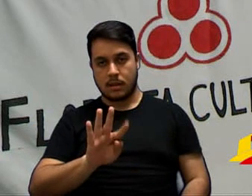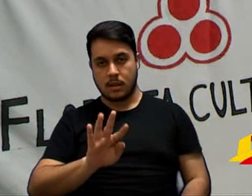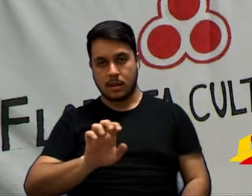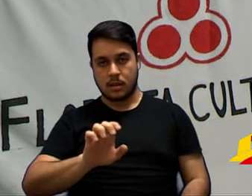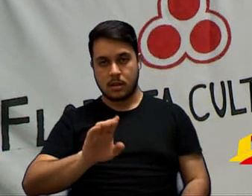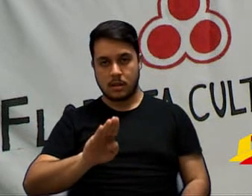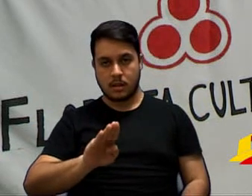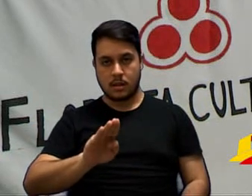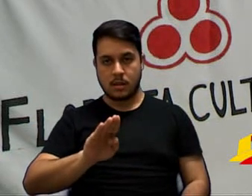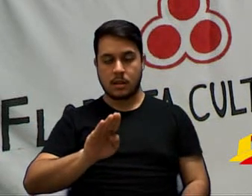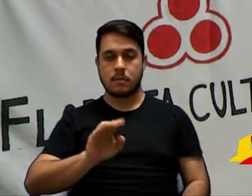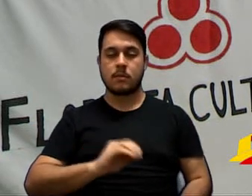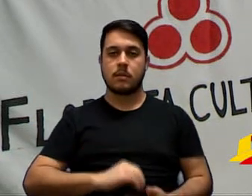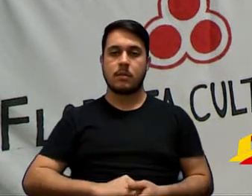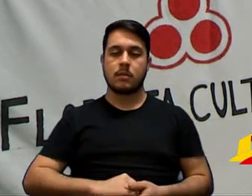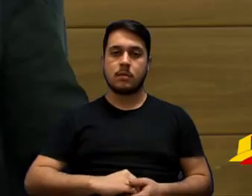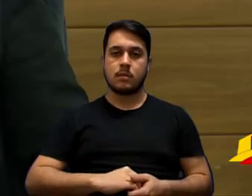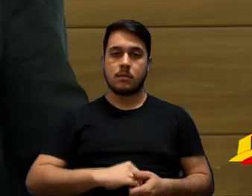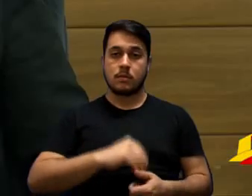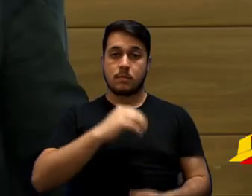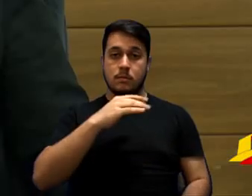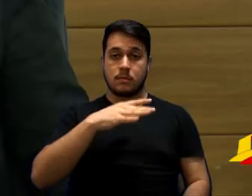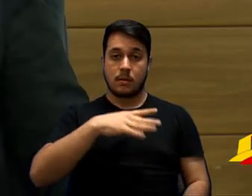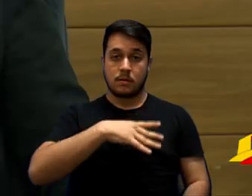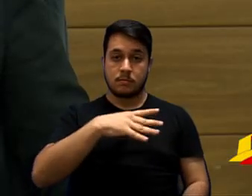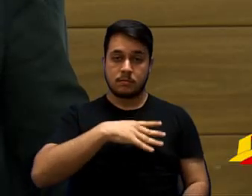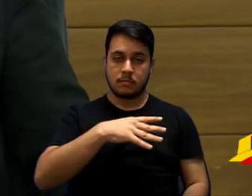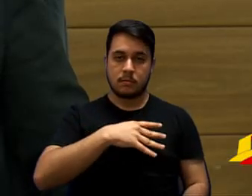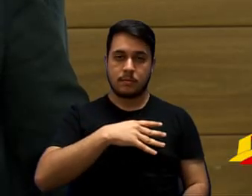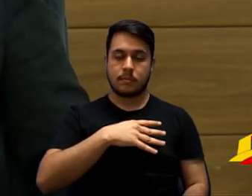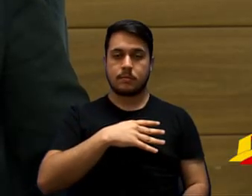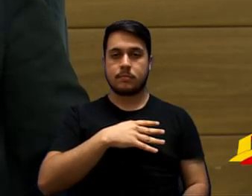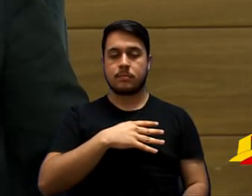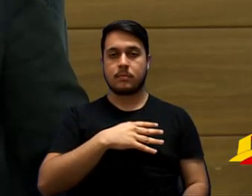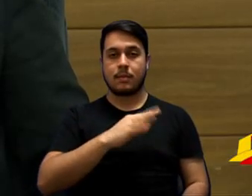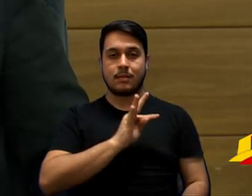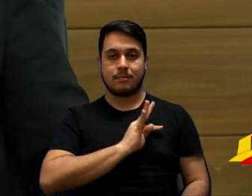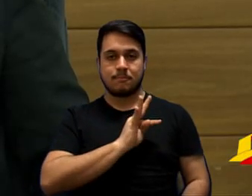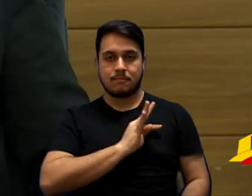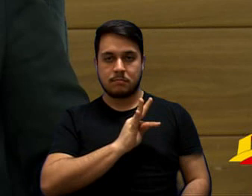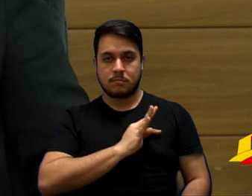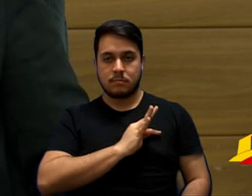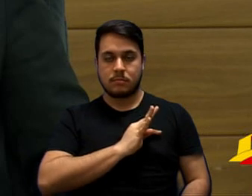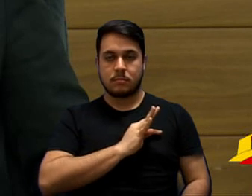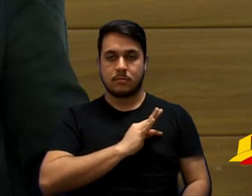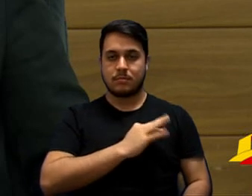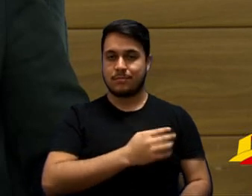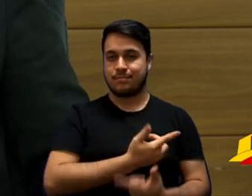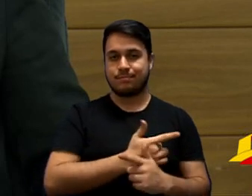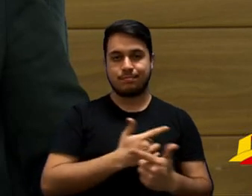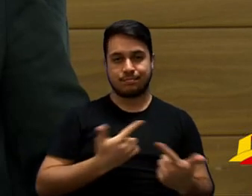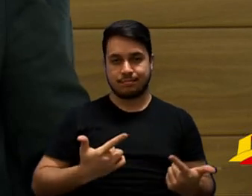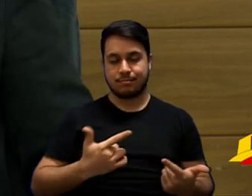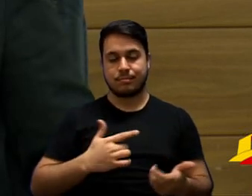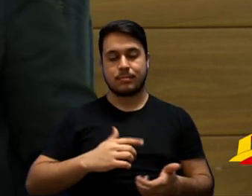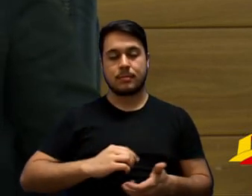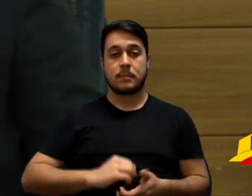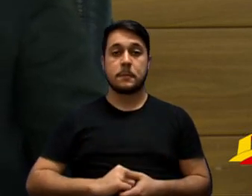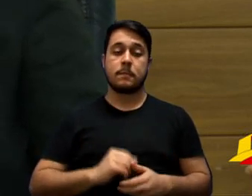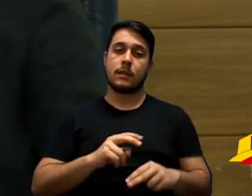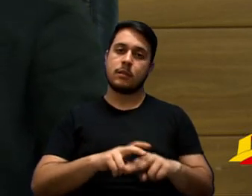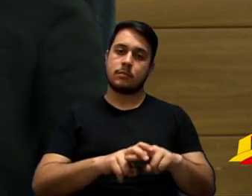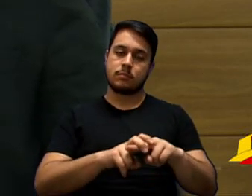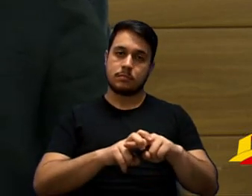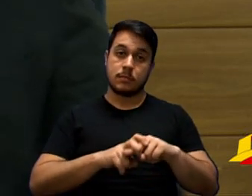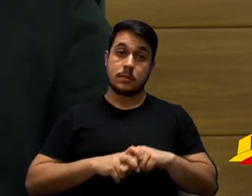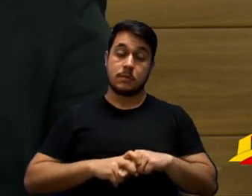o município não possui não possui técnicos pra pra esse tipo de situação então por isso que